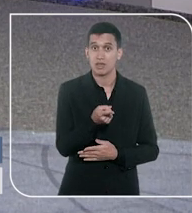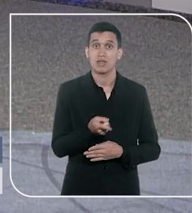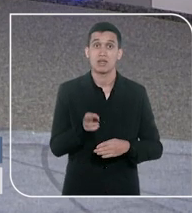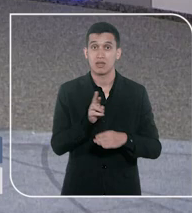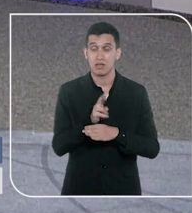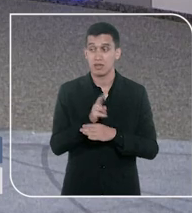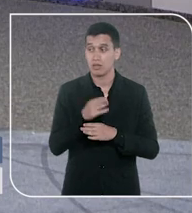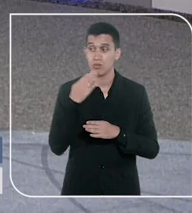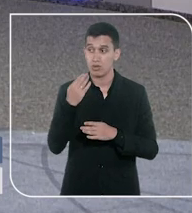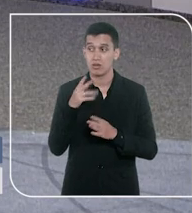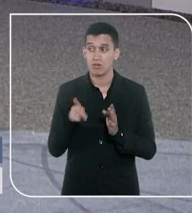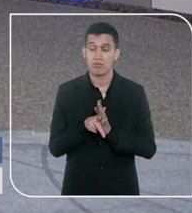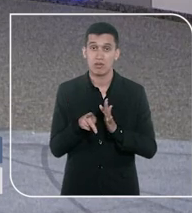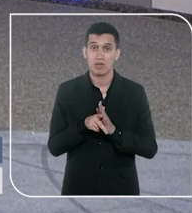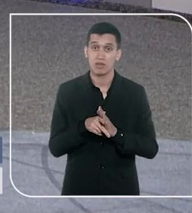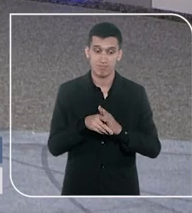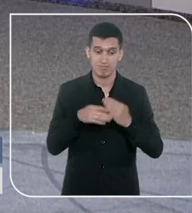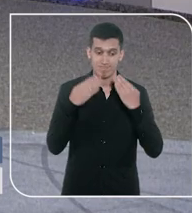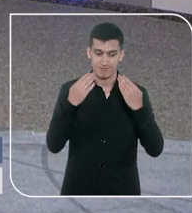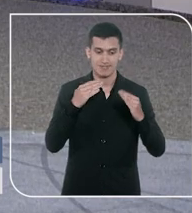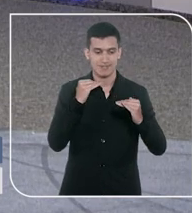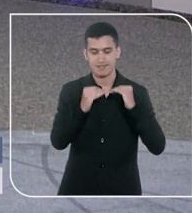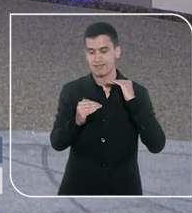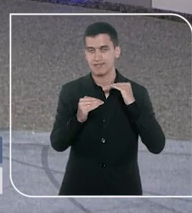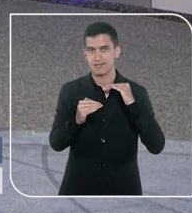para demonstrar o dissídio?